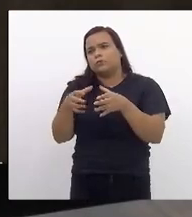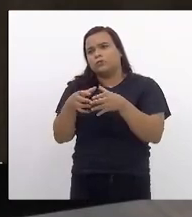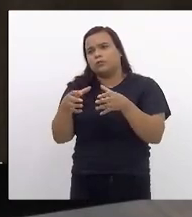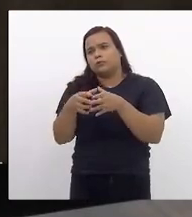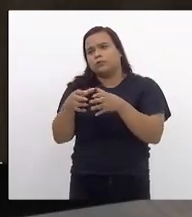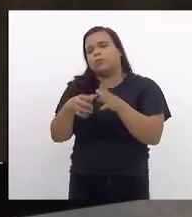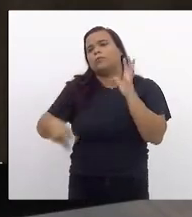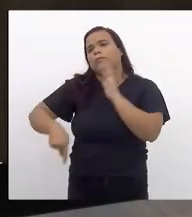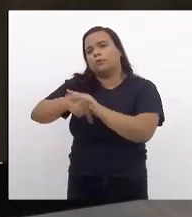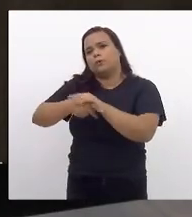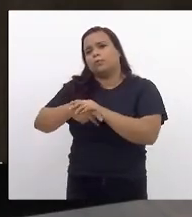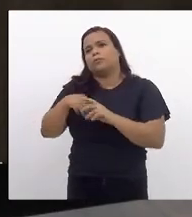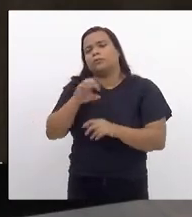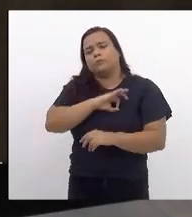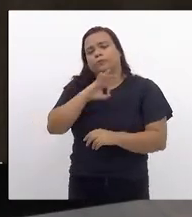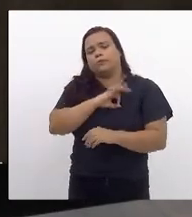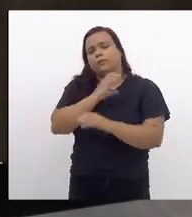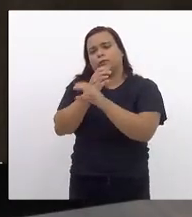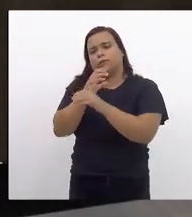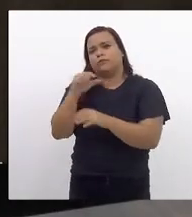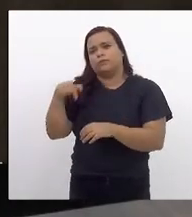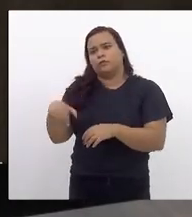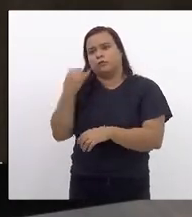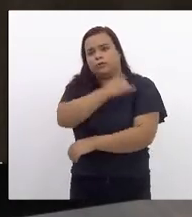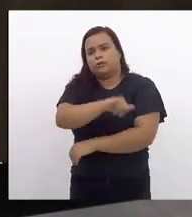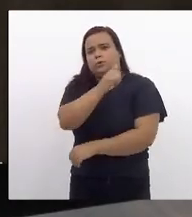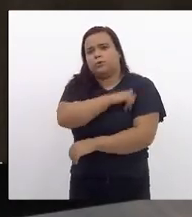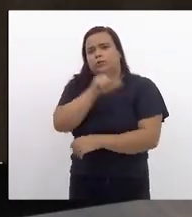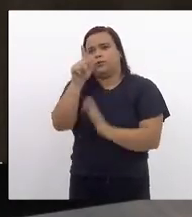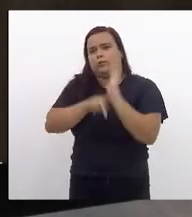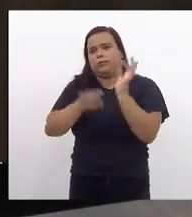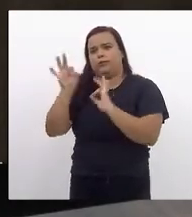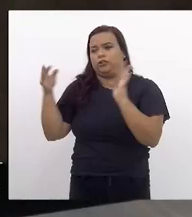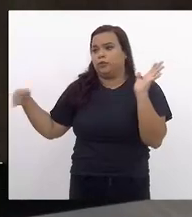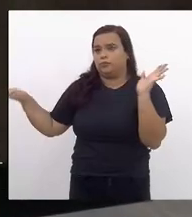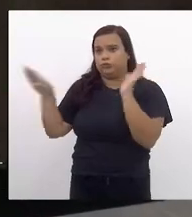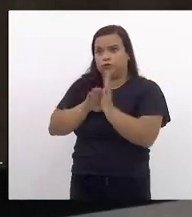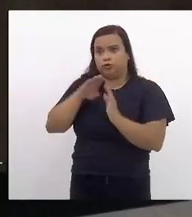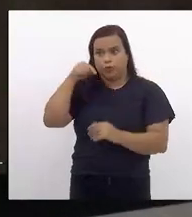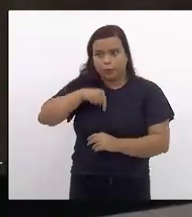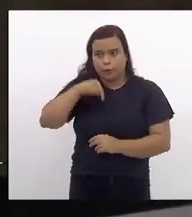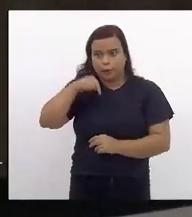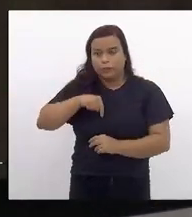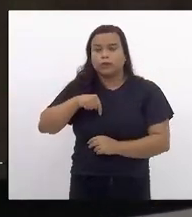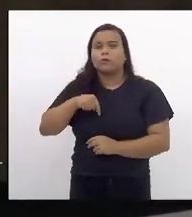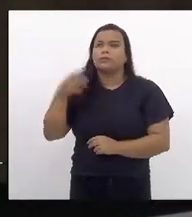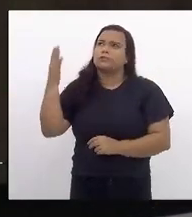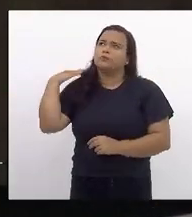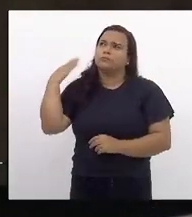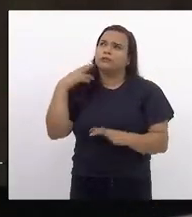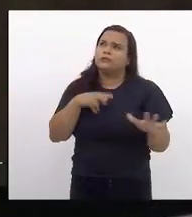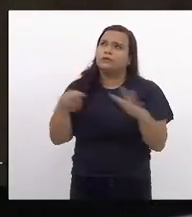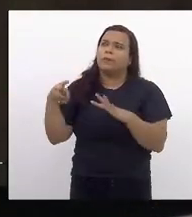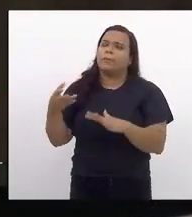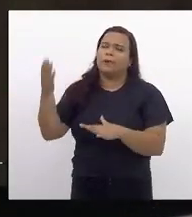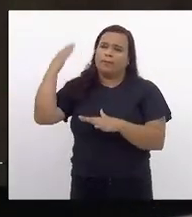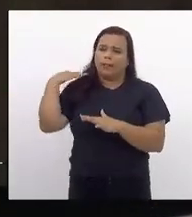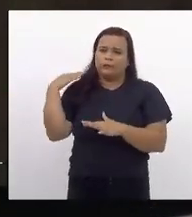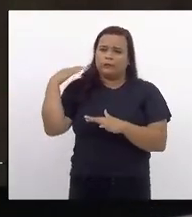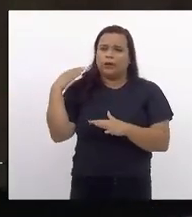do Estado do Rio de Janeiro. O projeto chegou à casa no meio da semana passada,